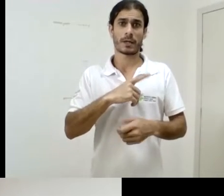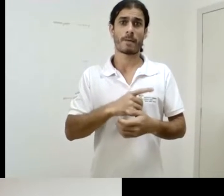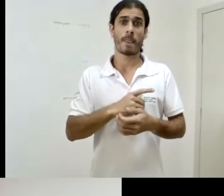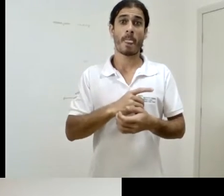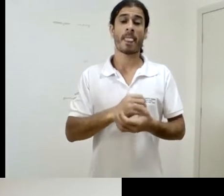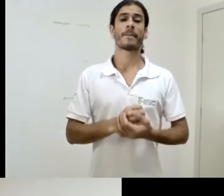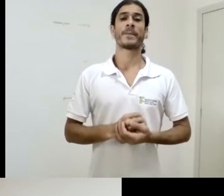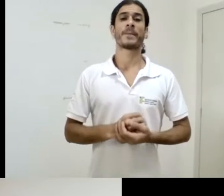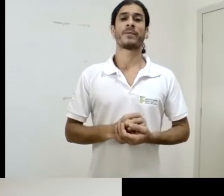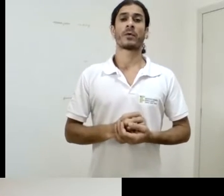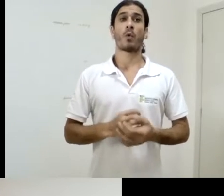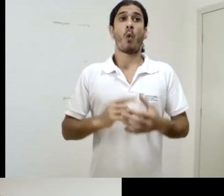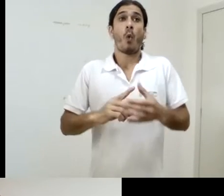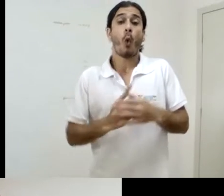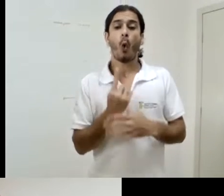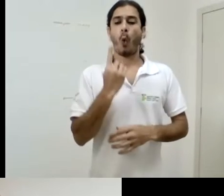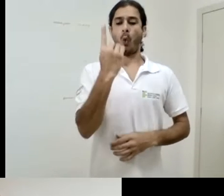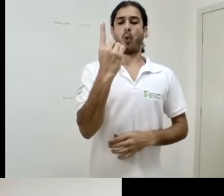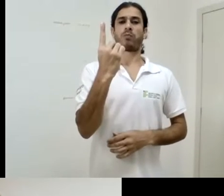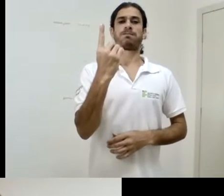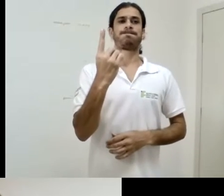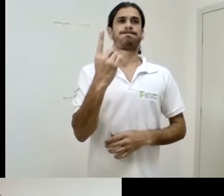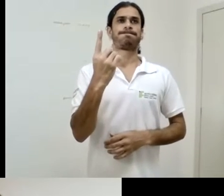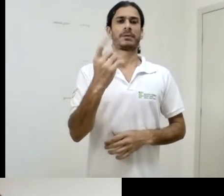se não me engano, a originalidade.